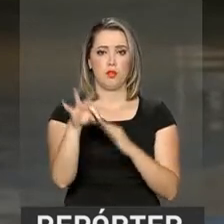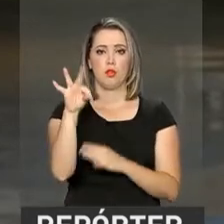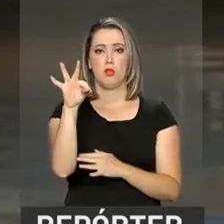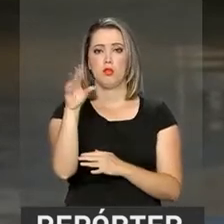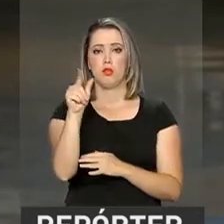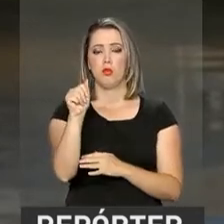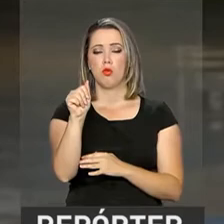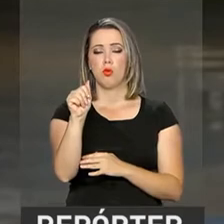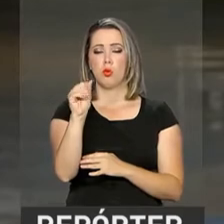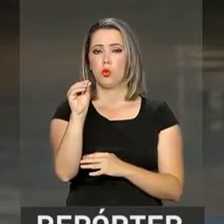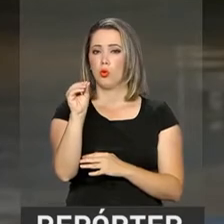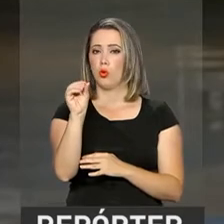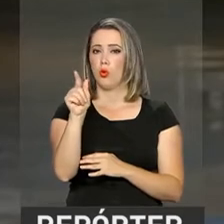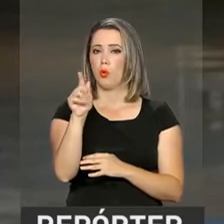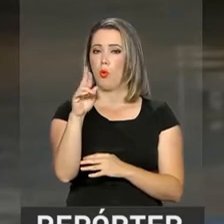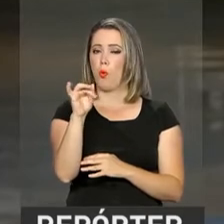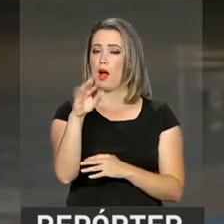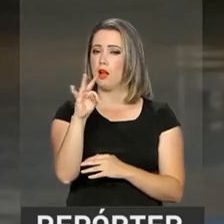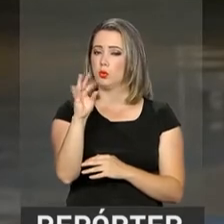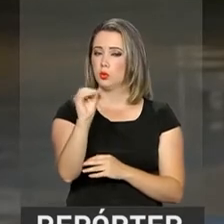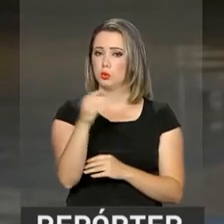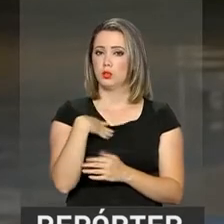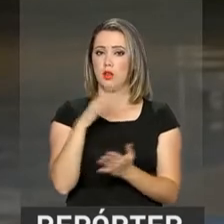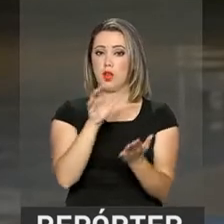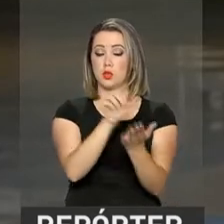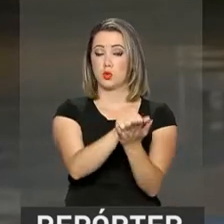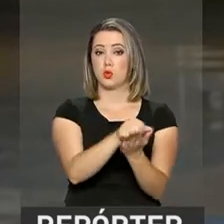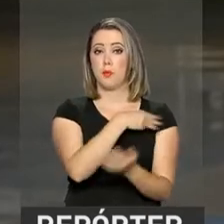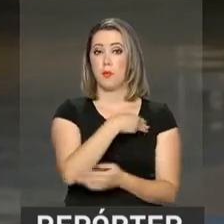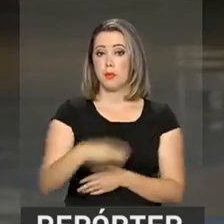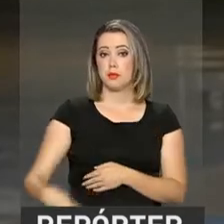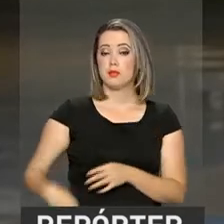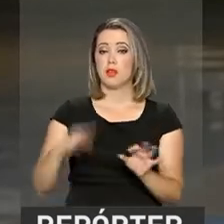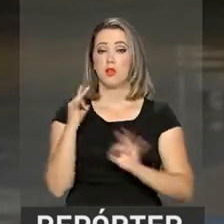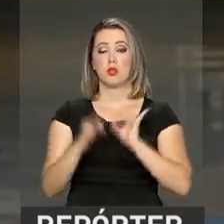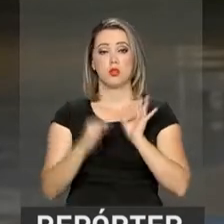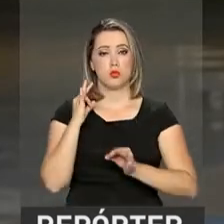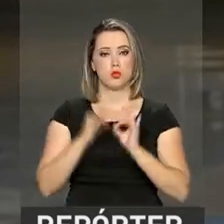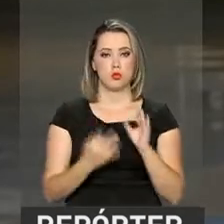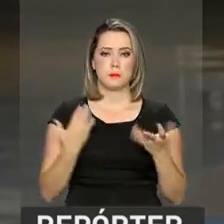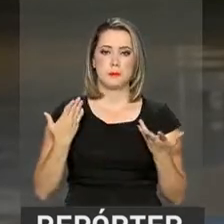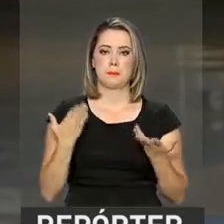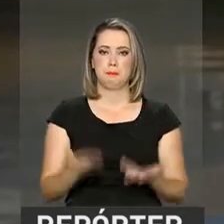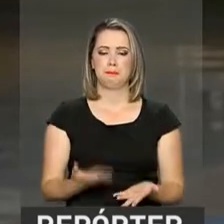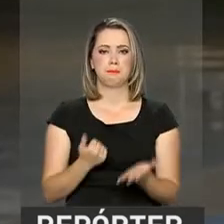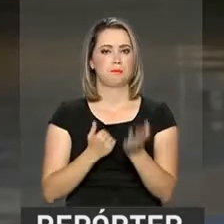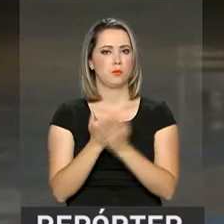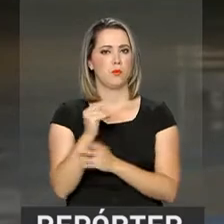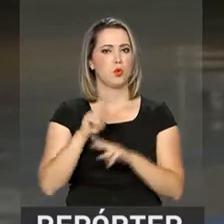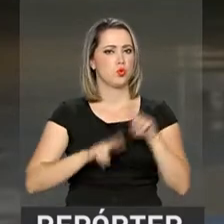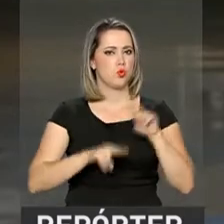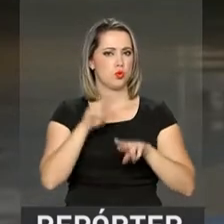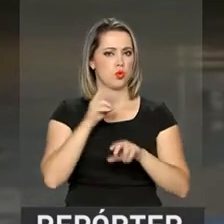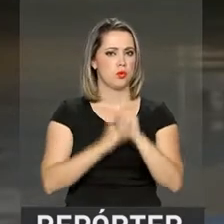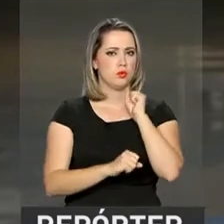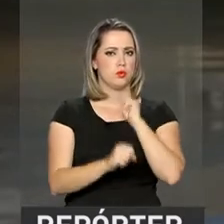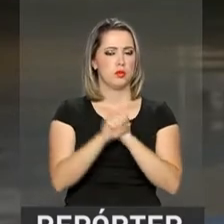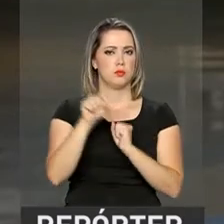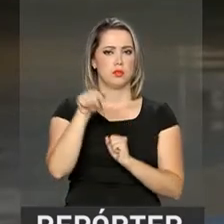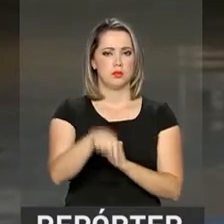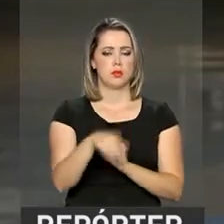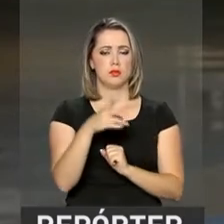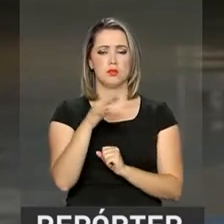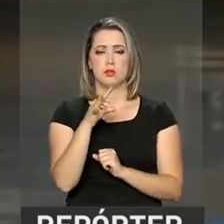jardim vai assumir o ministério da justiça e segurança pública desde junho do ano passado o jurista